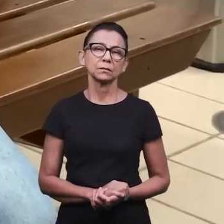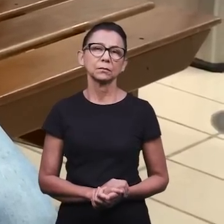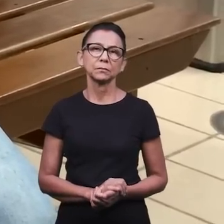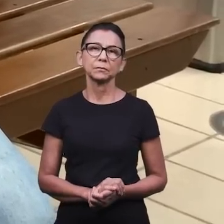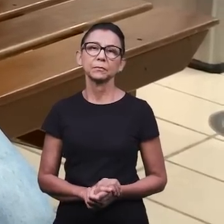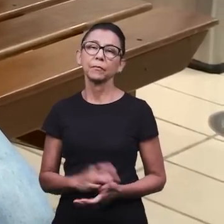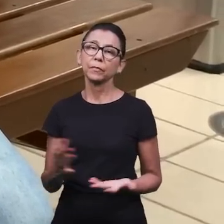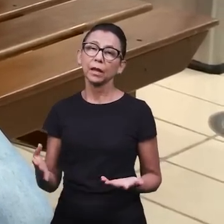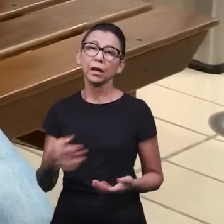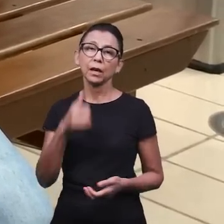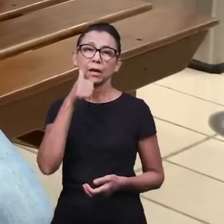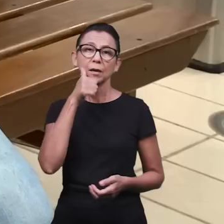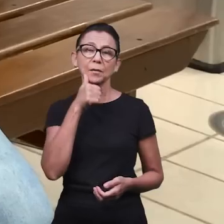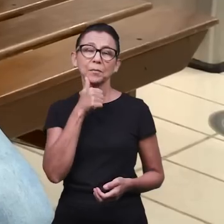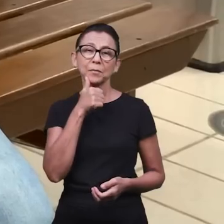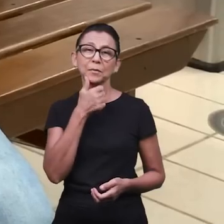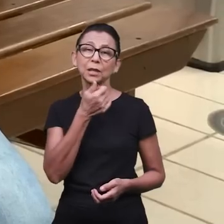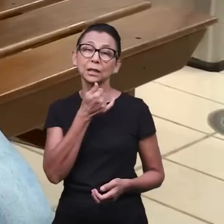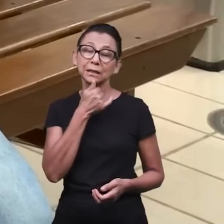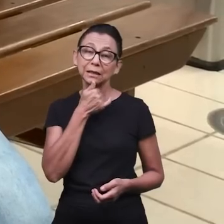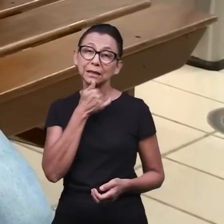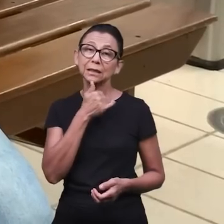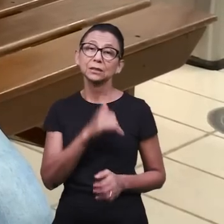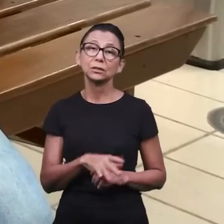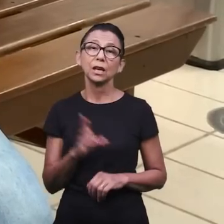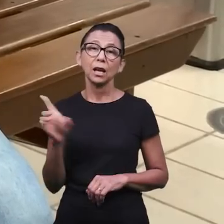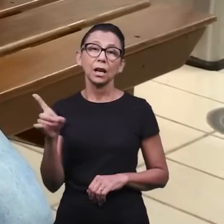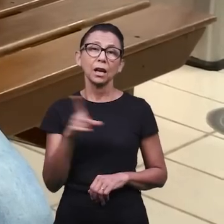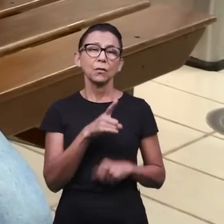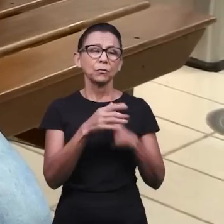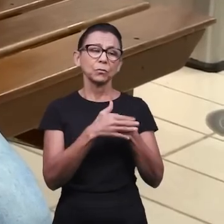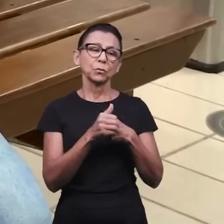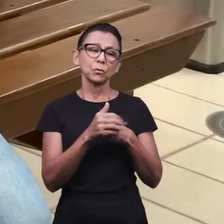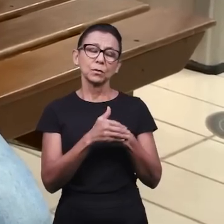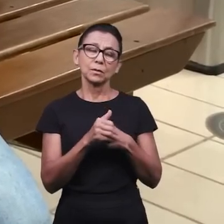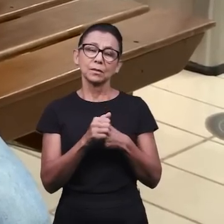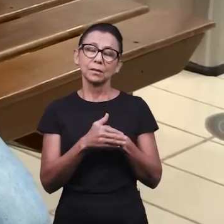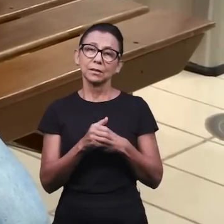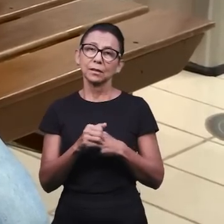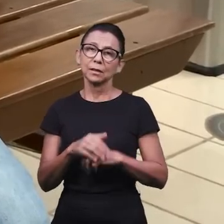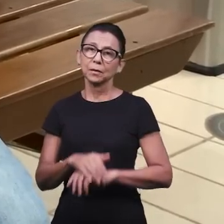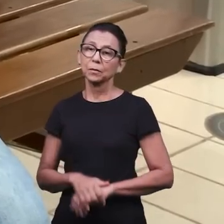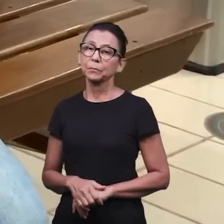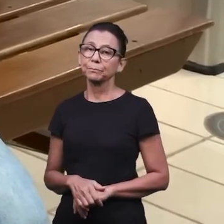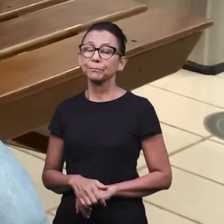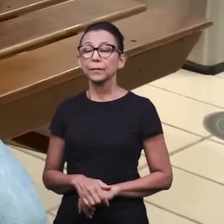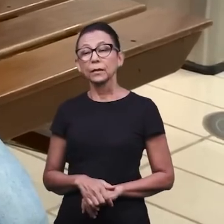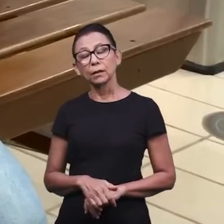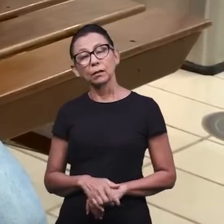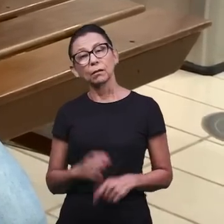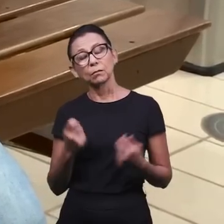para consolar minha esposa, eu mandei uma mensagem para a igreja. Preciso de oração, porque